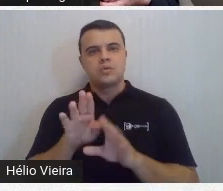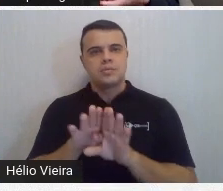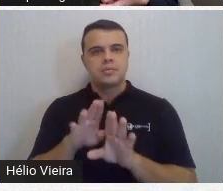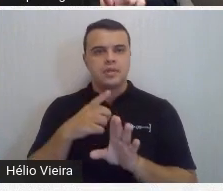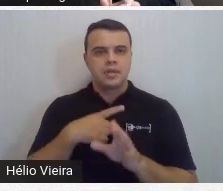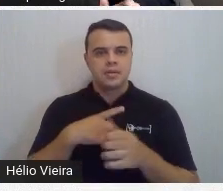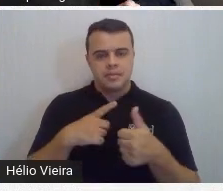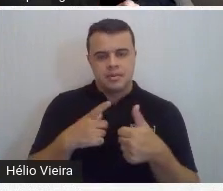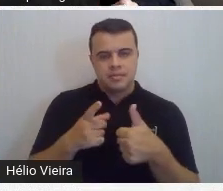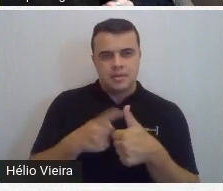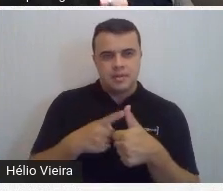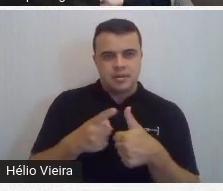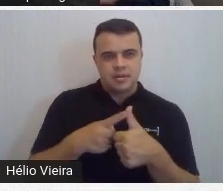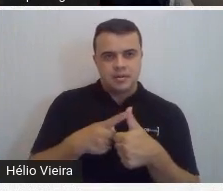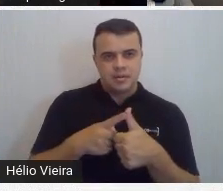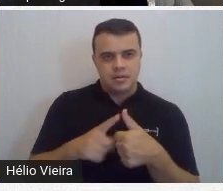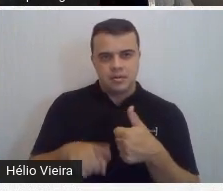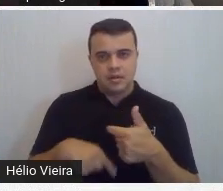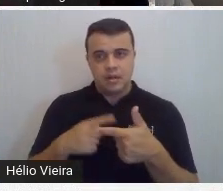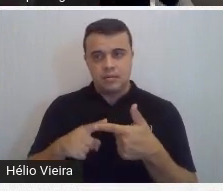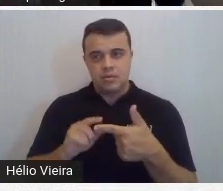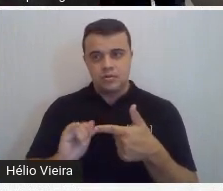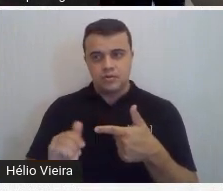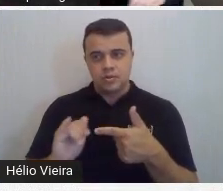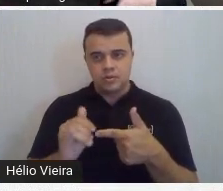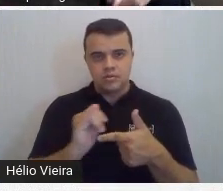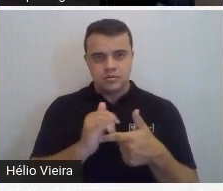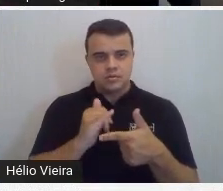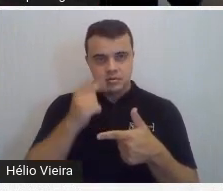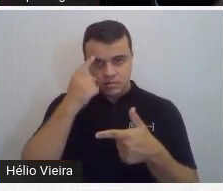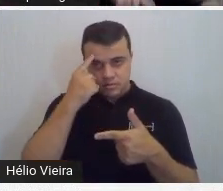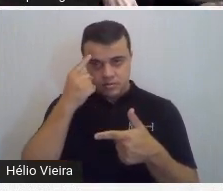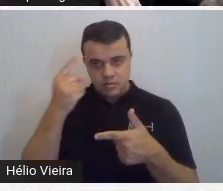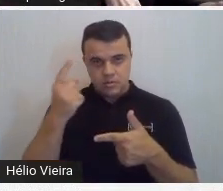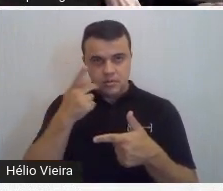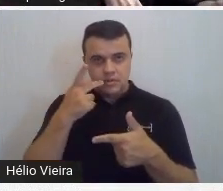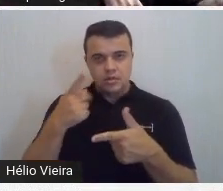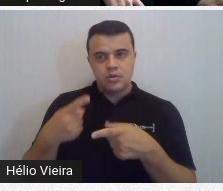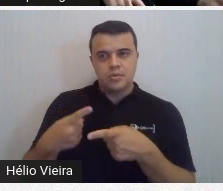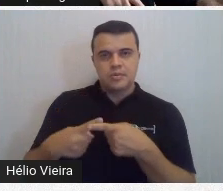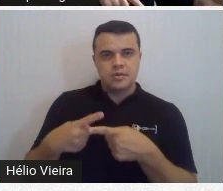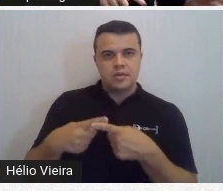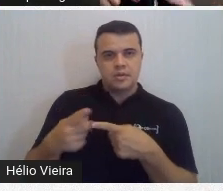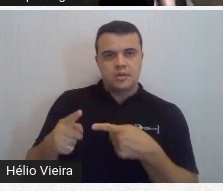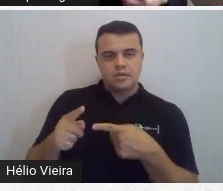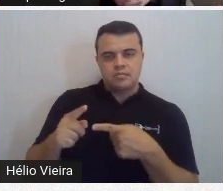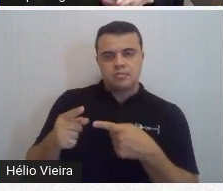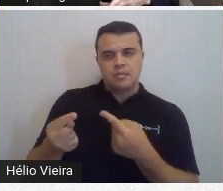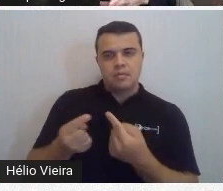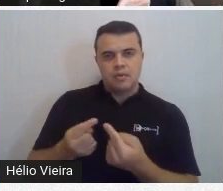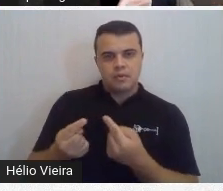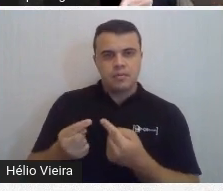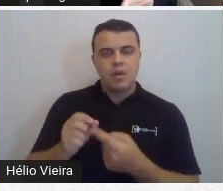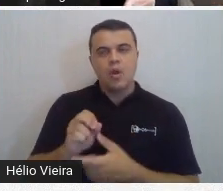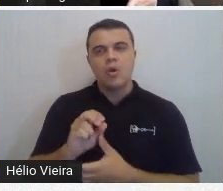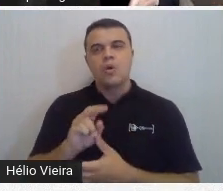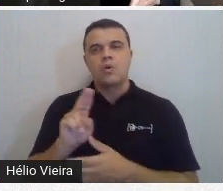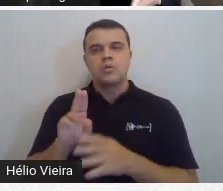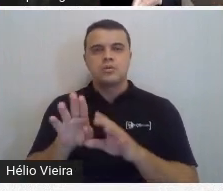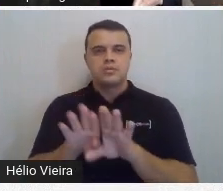primeiro o movimento e depois a divulgação dessas ideias nos jornais, balizando aquele movimento, ou eu